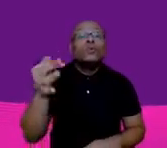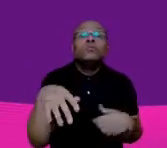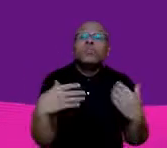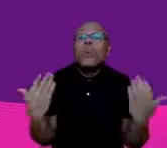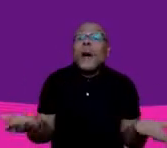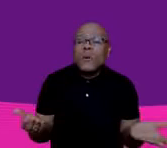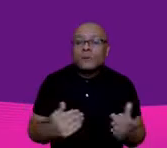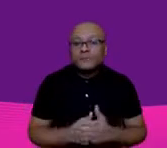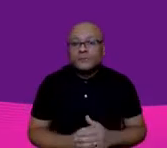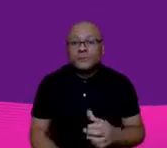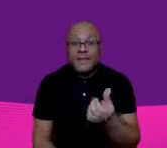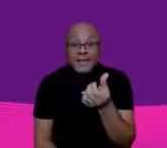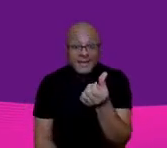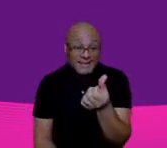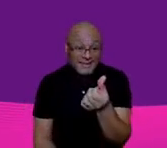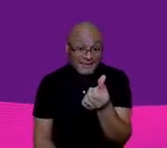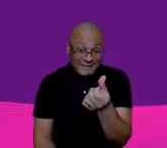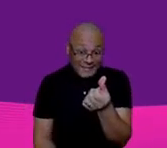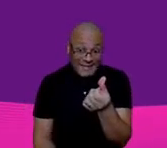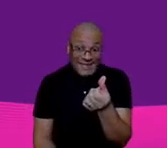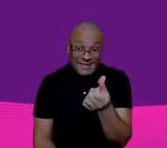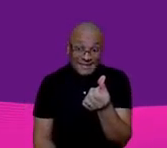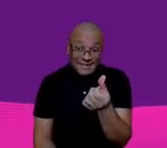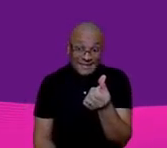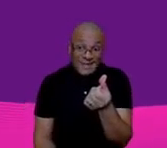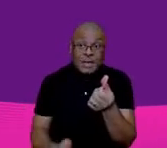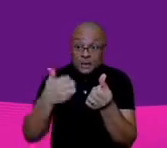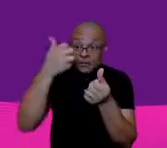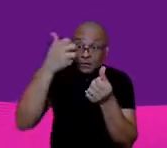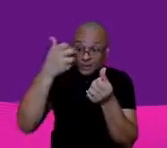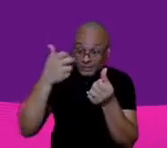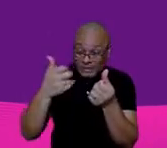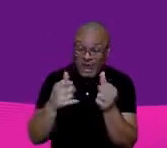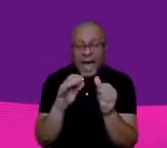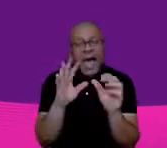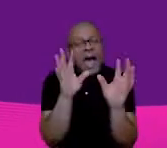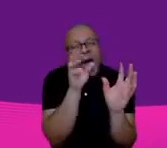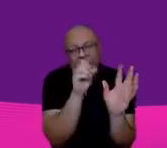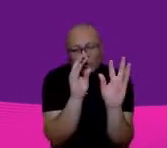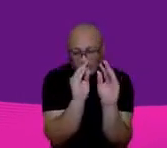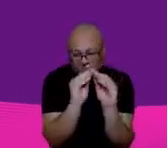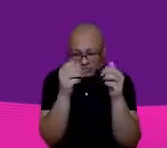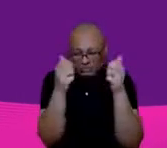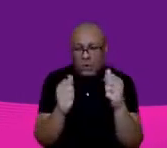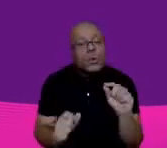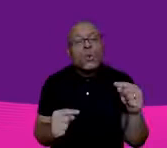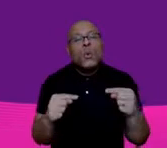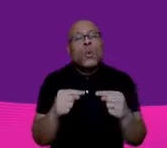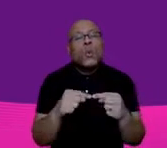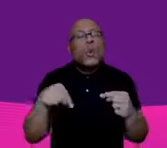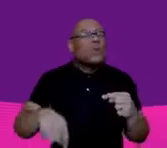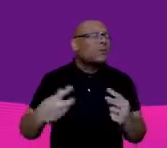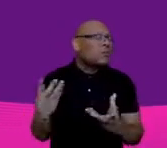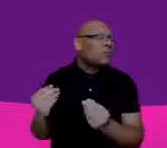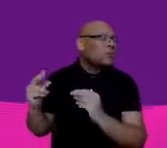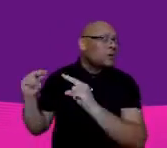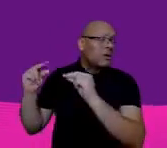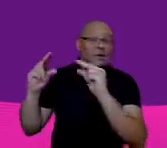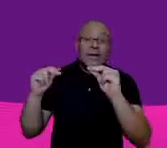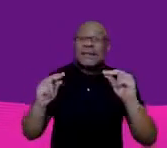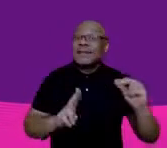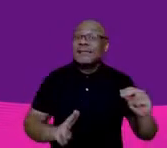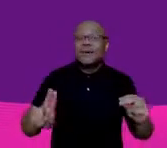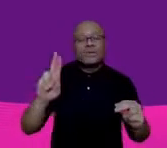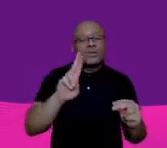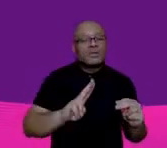fatores, vou expô-los de forma breve para vocês, que estão muito em alta, ainda não aplicados na nossa rotina, mas